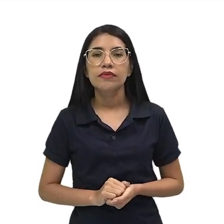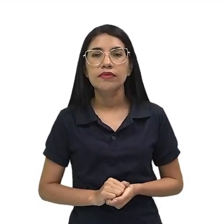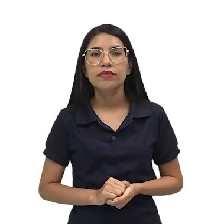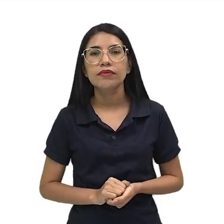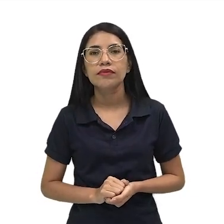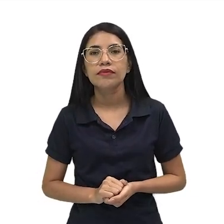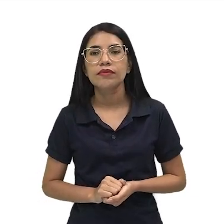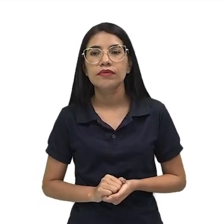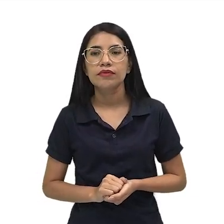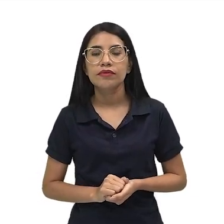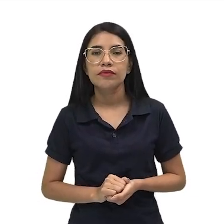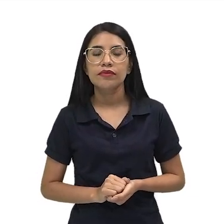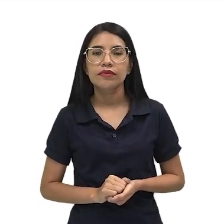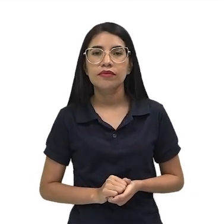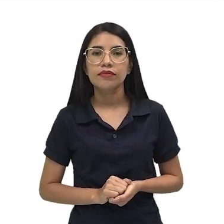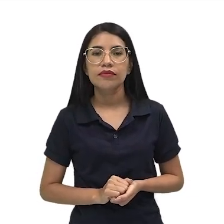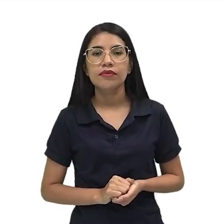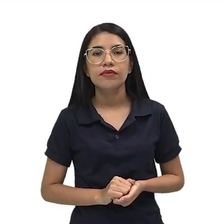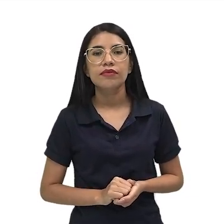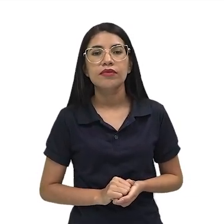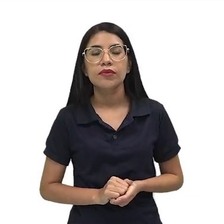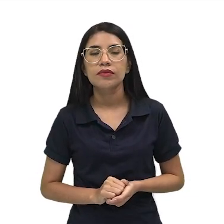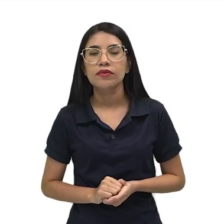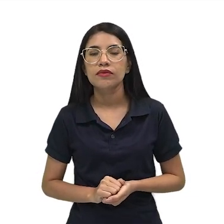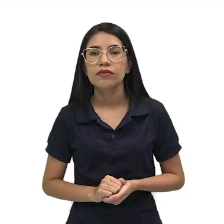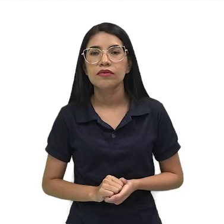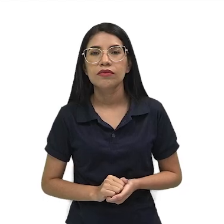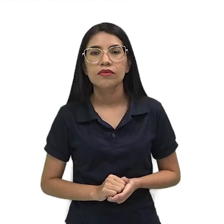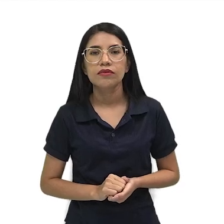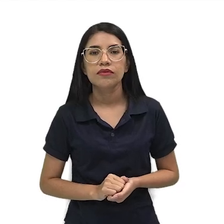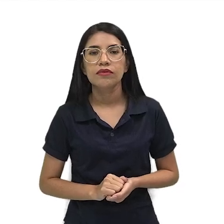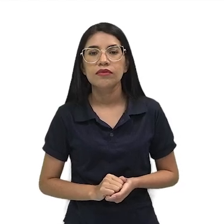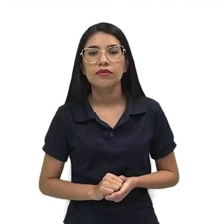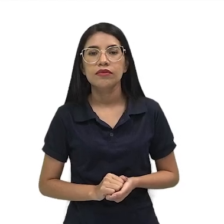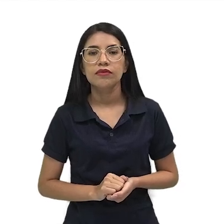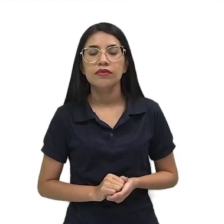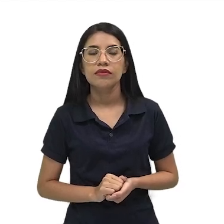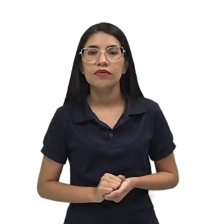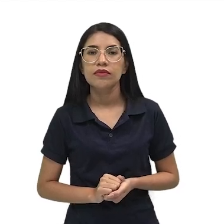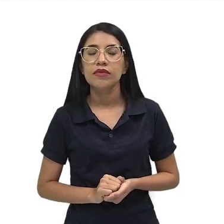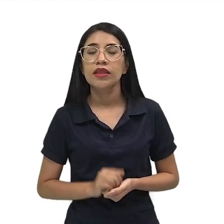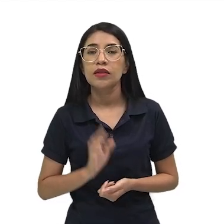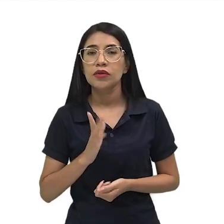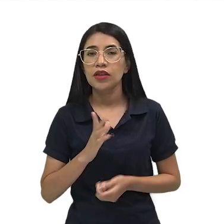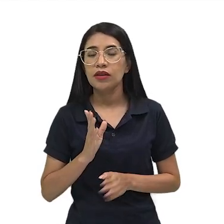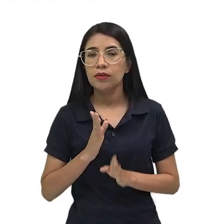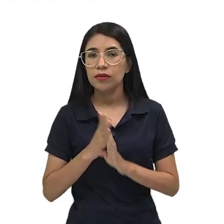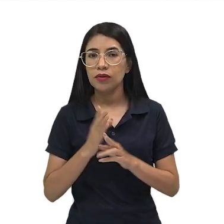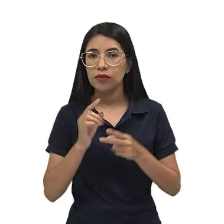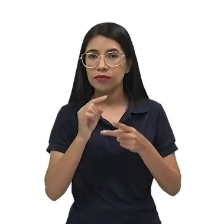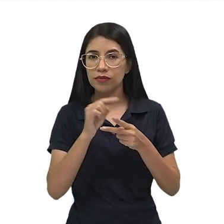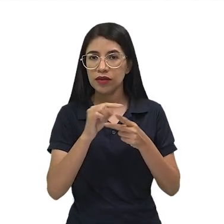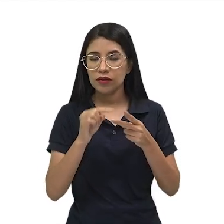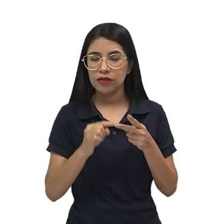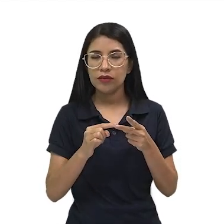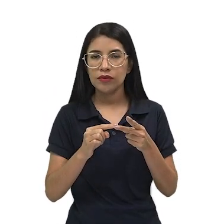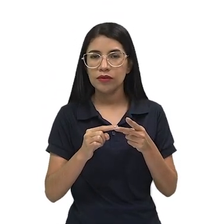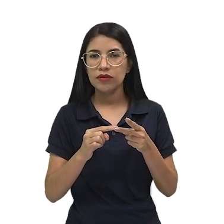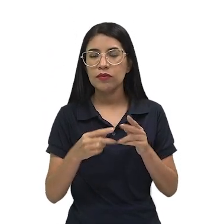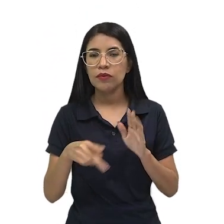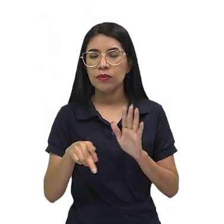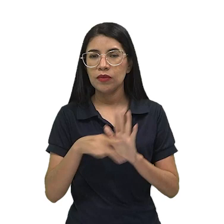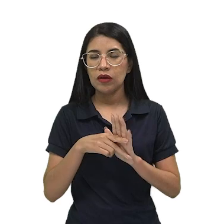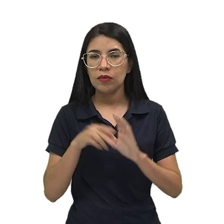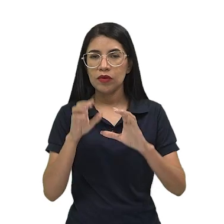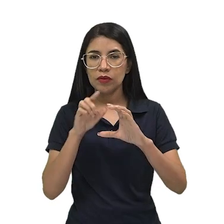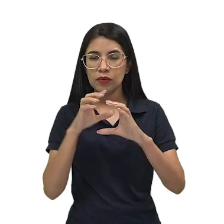do círculo. Tranquilo? Então, com isso, nós já temos 2 elementos aí que